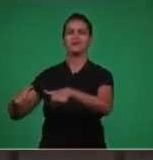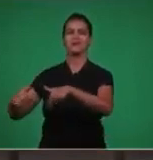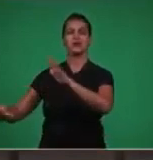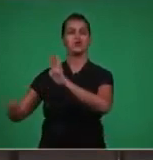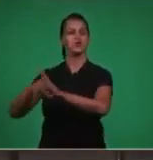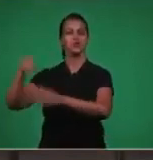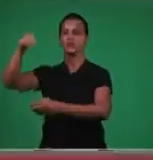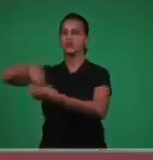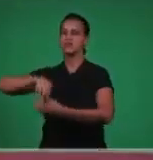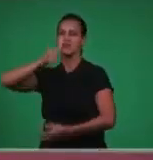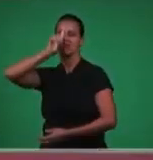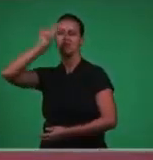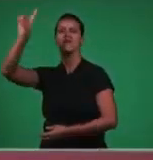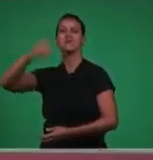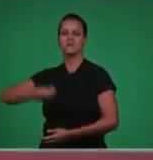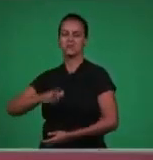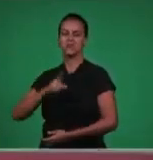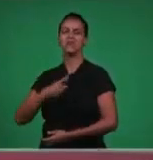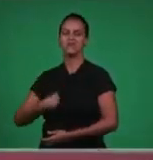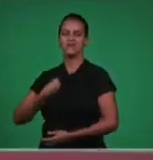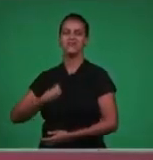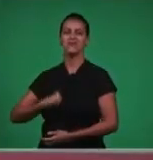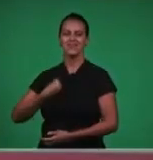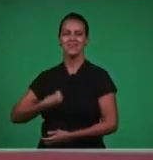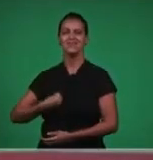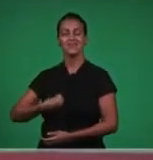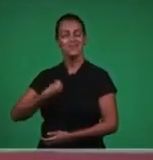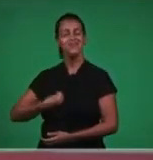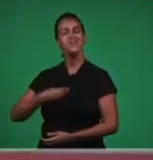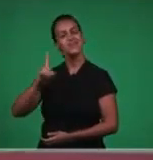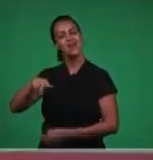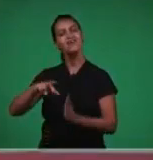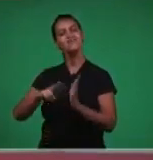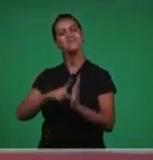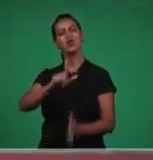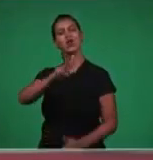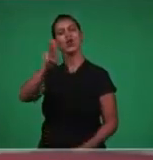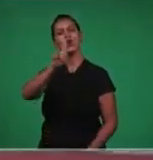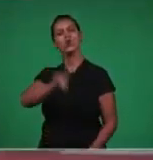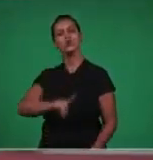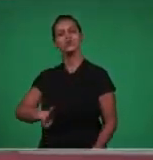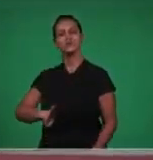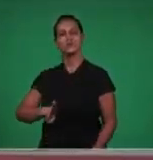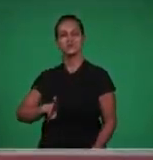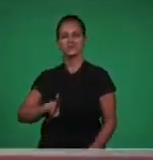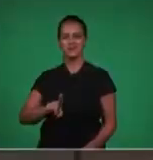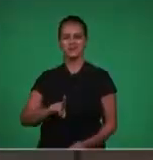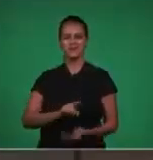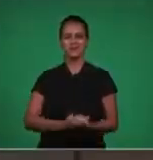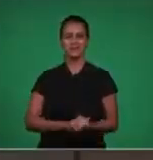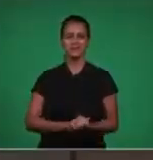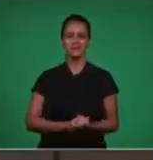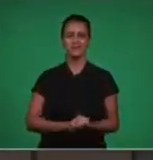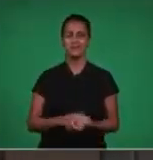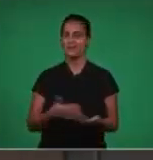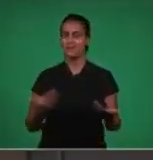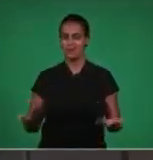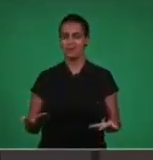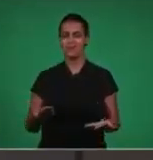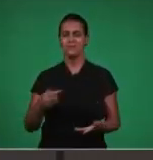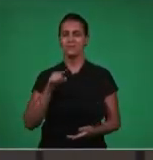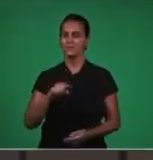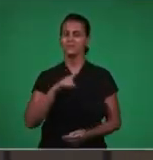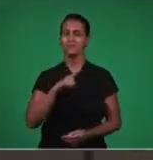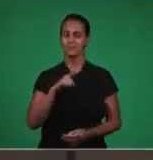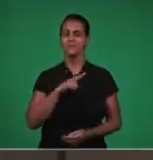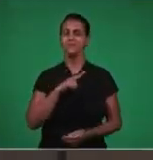a vida, e a vida era a luz dos homens. Então aqui, você tem aqui.